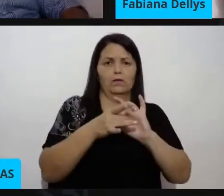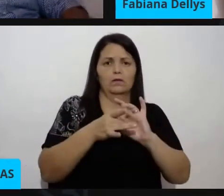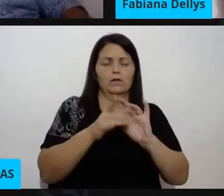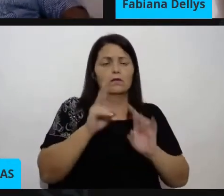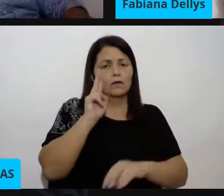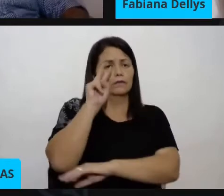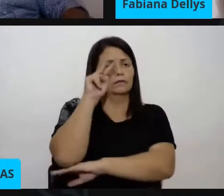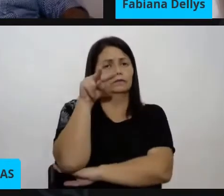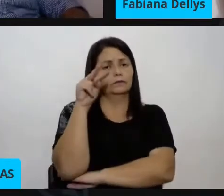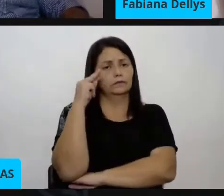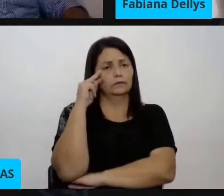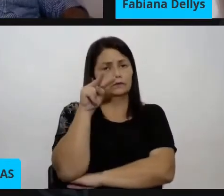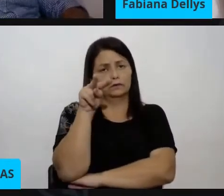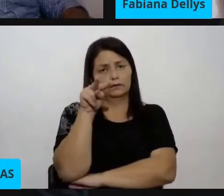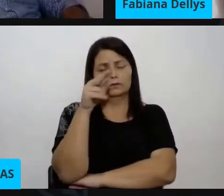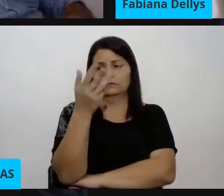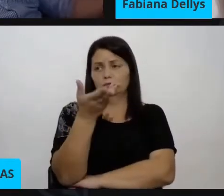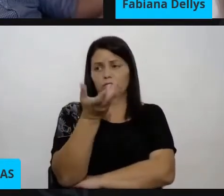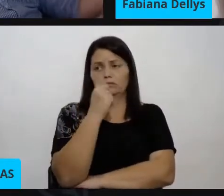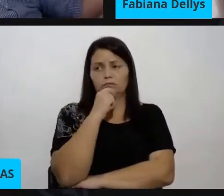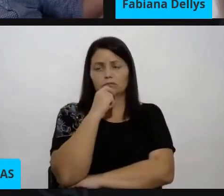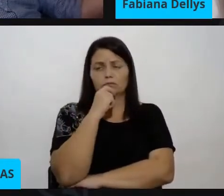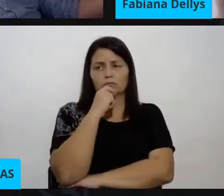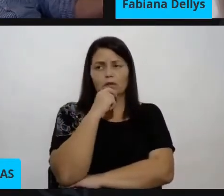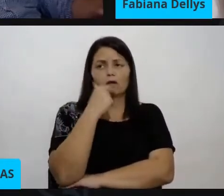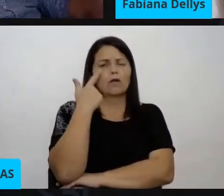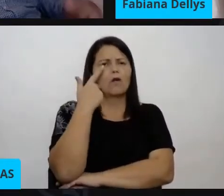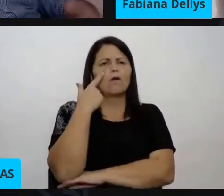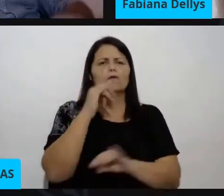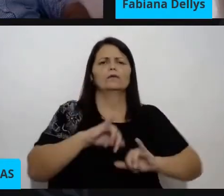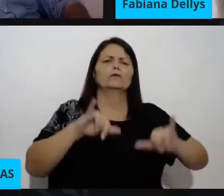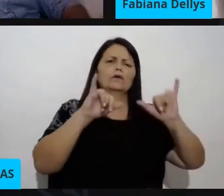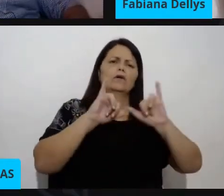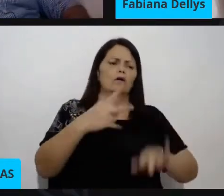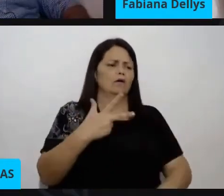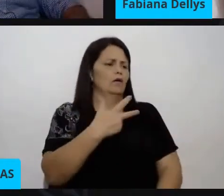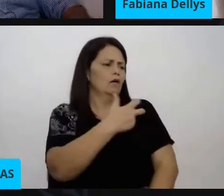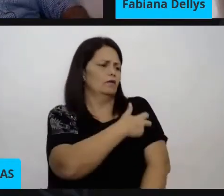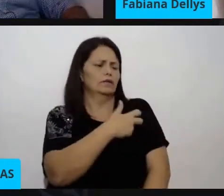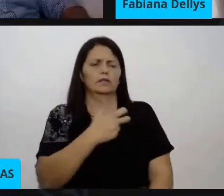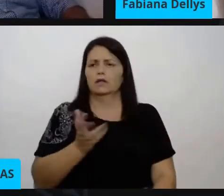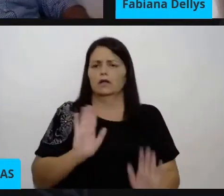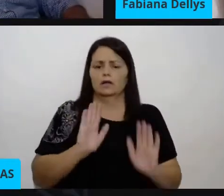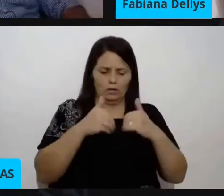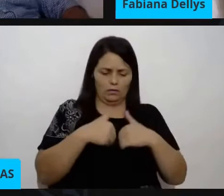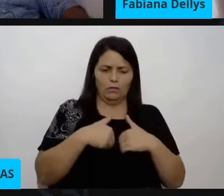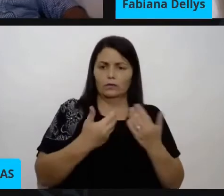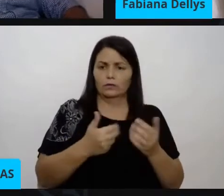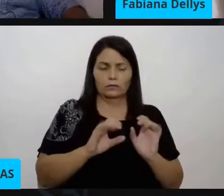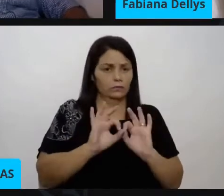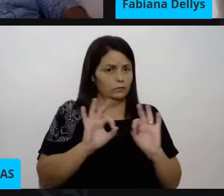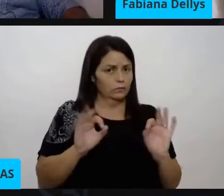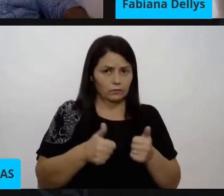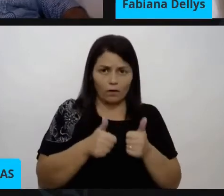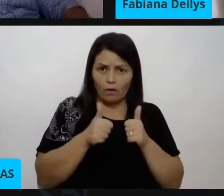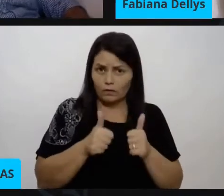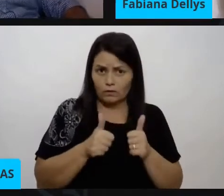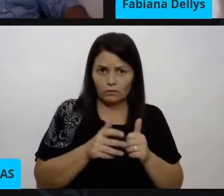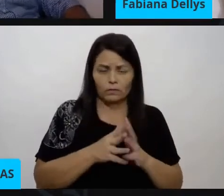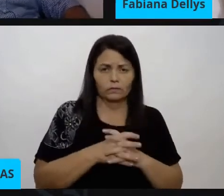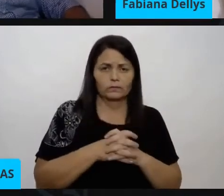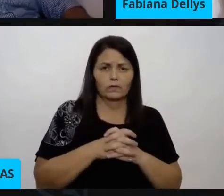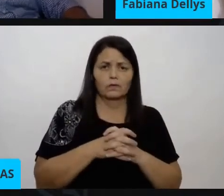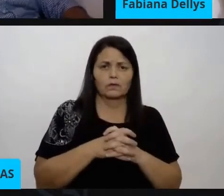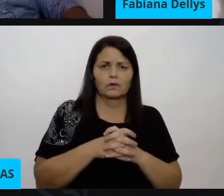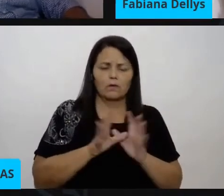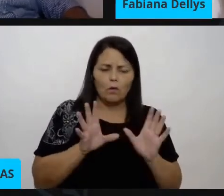assistindo. Eu vejo uma campanha aí de vacinar os autistas. Sim, óbvio. Esse é um